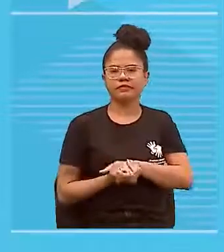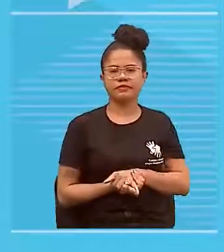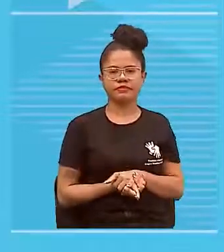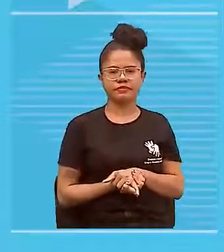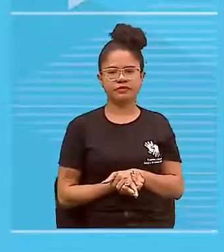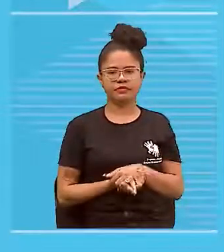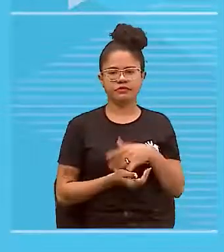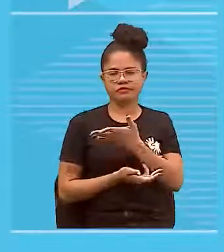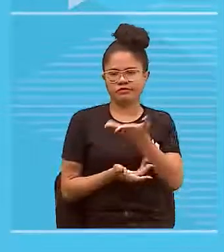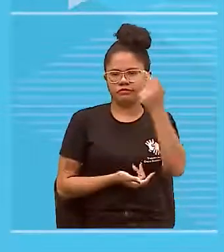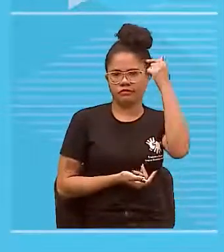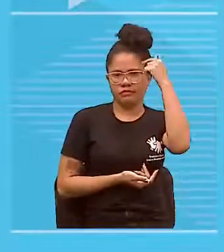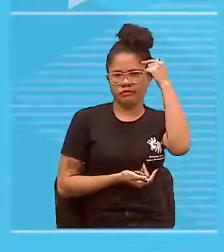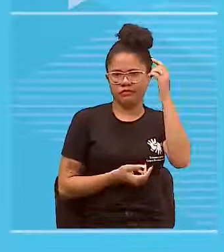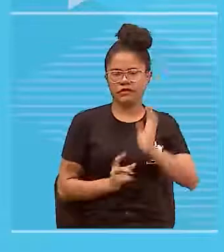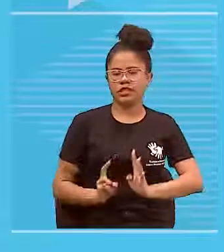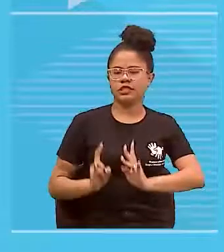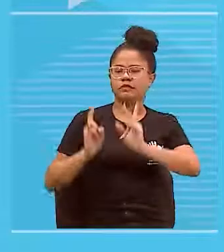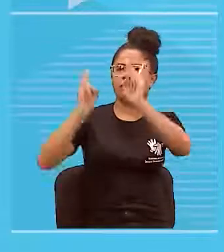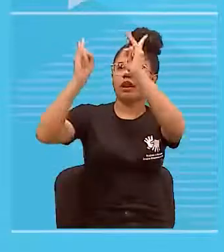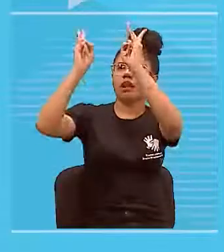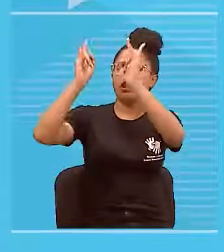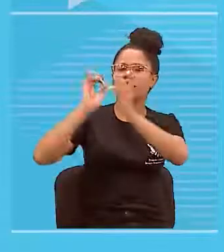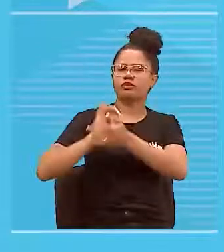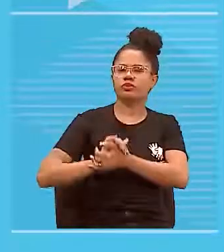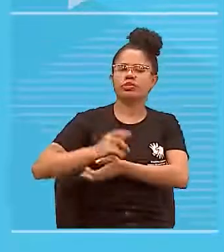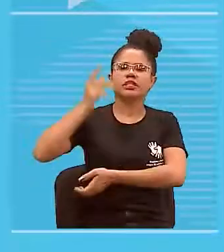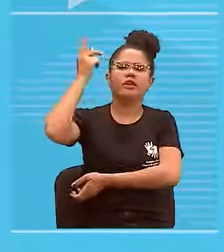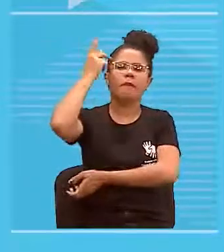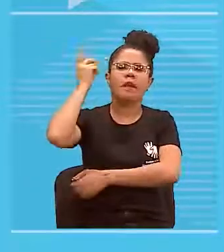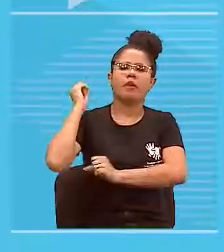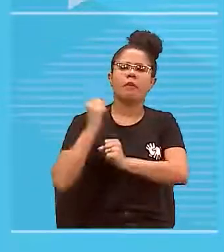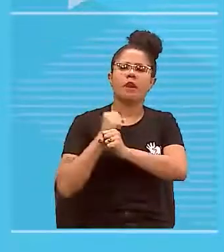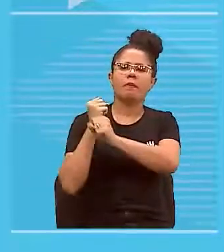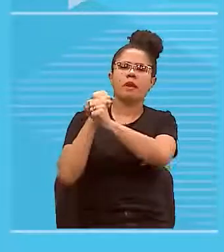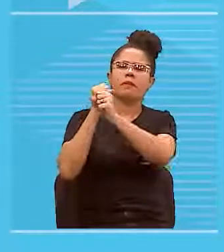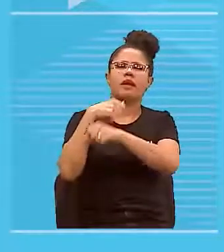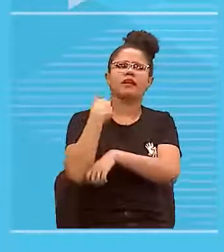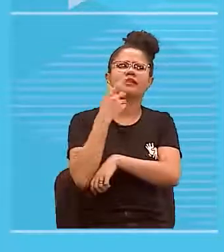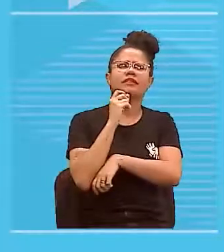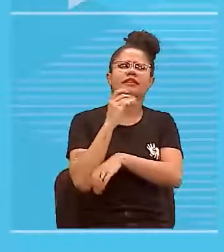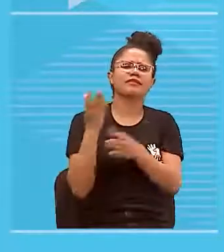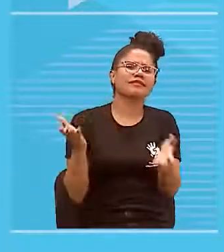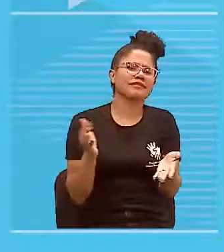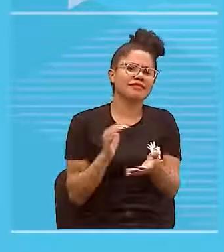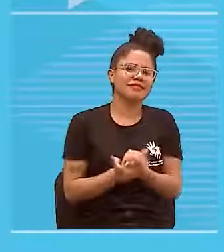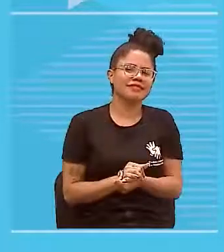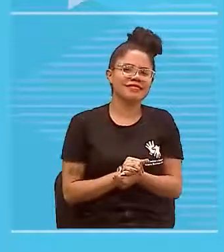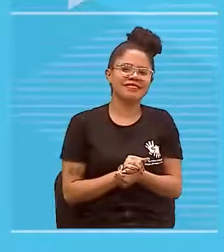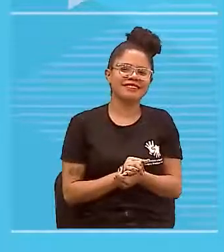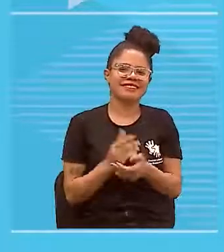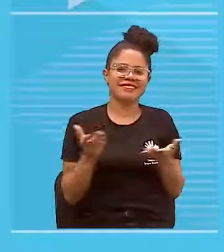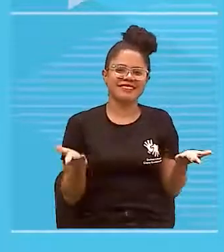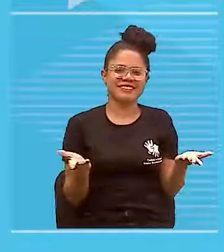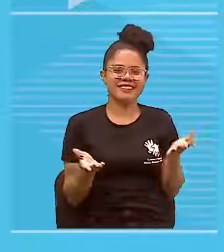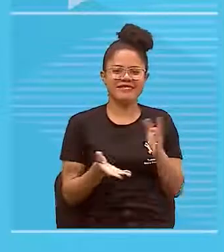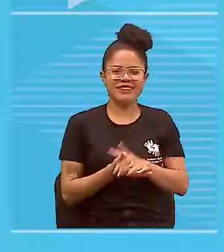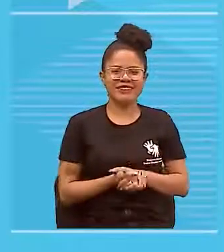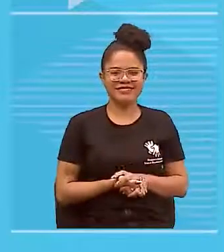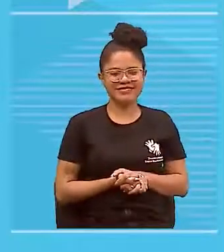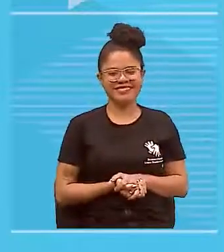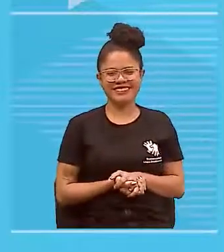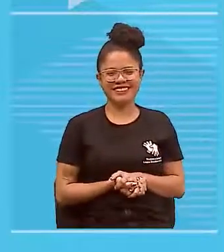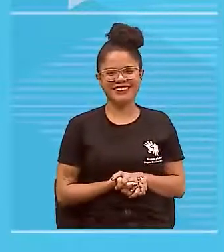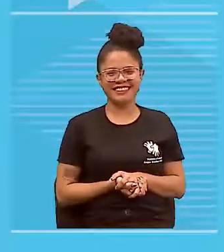você pensa que aqueles prédios todos foram feitos por quem lá em São Paulo você acha que foi feito com quem Jorge Ora mais